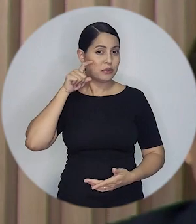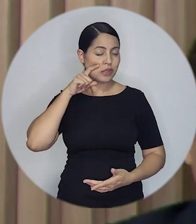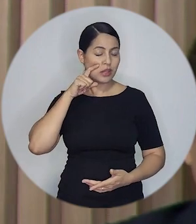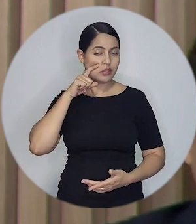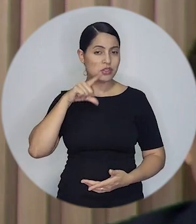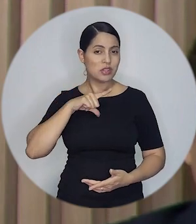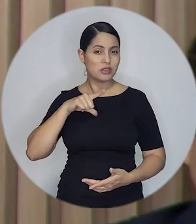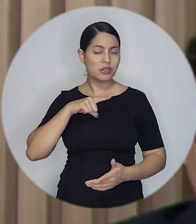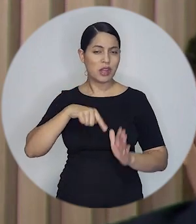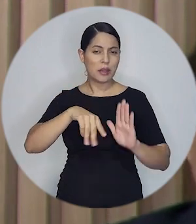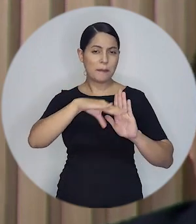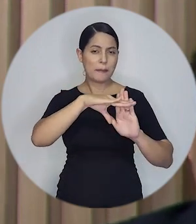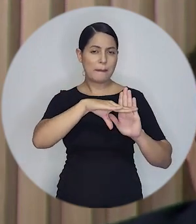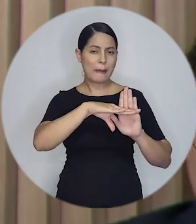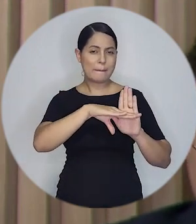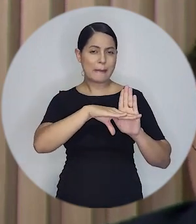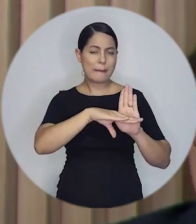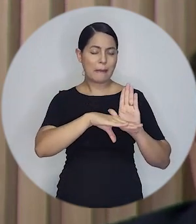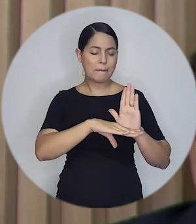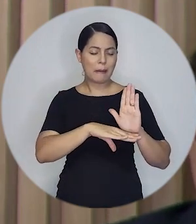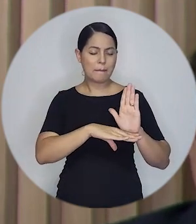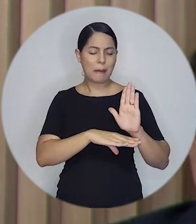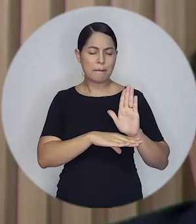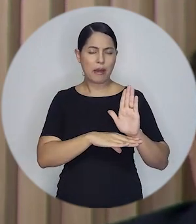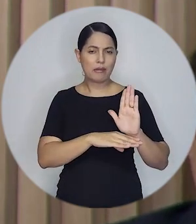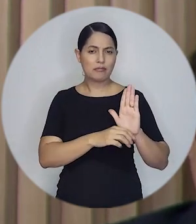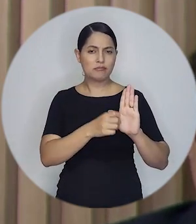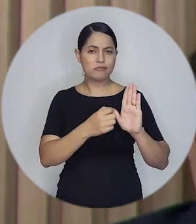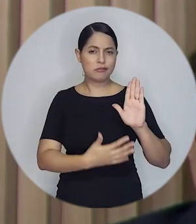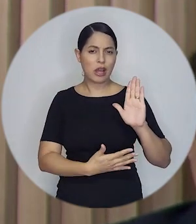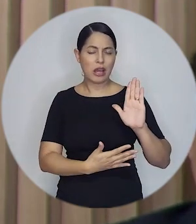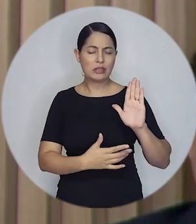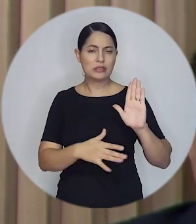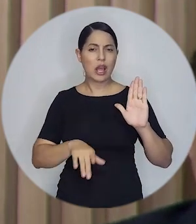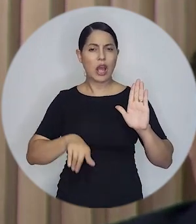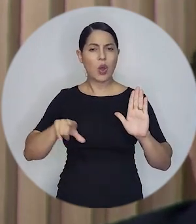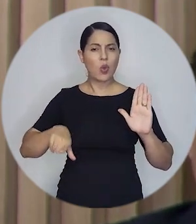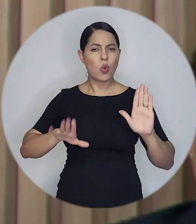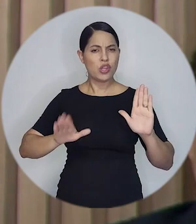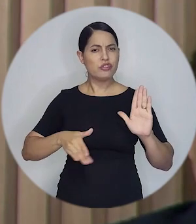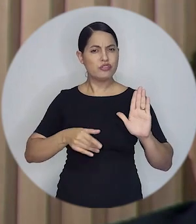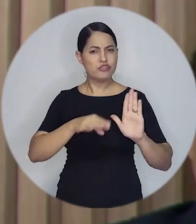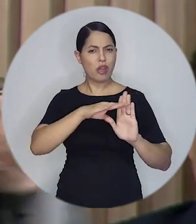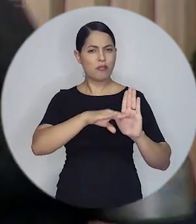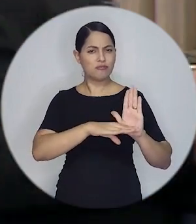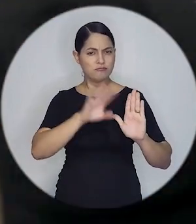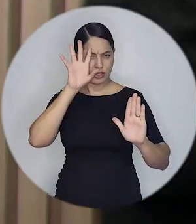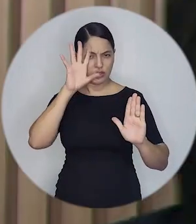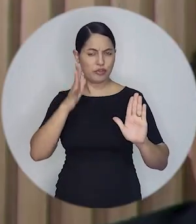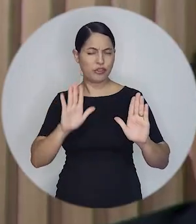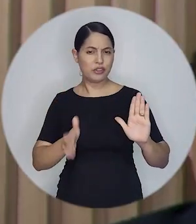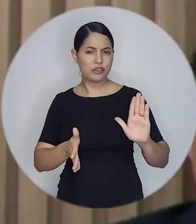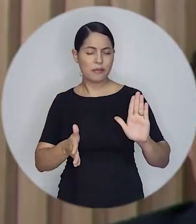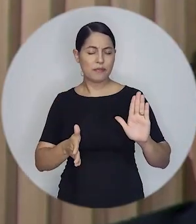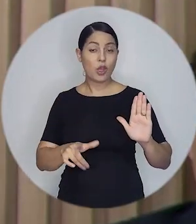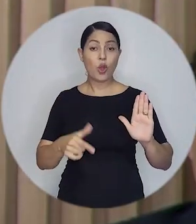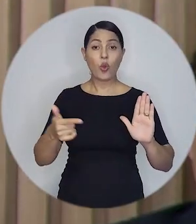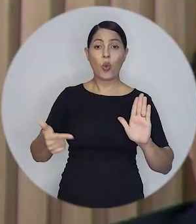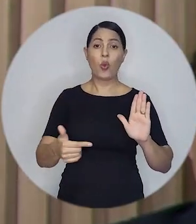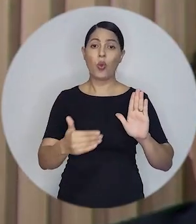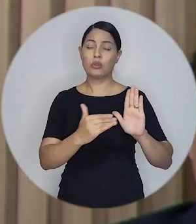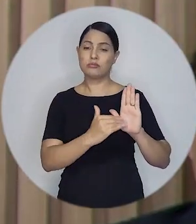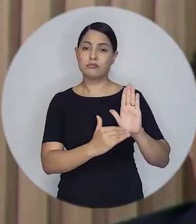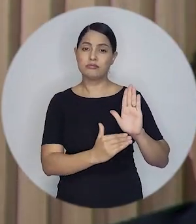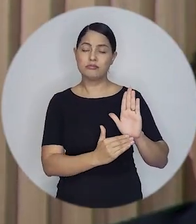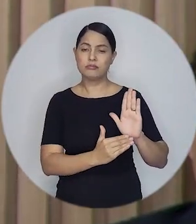uma listinha das reivindicações que me foram apresentadas, algumas já atendidas e outras não.